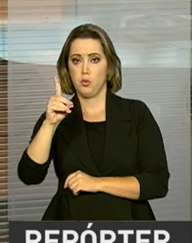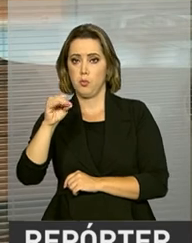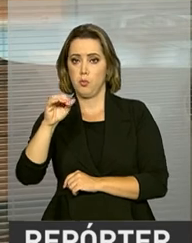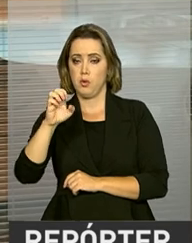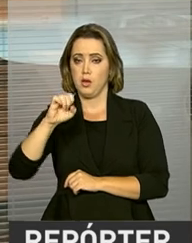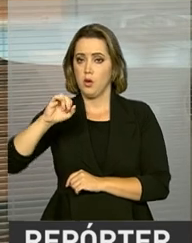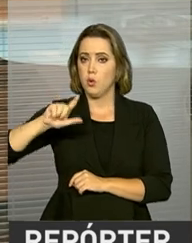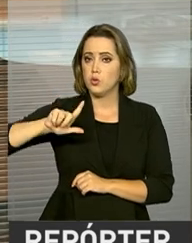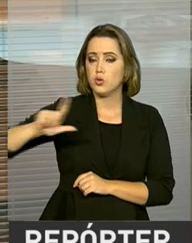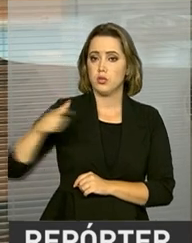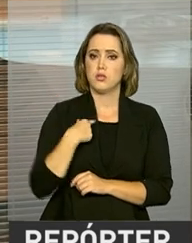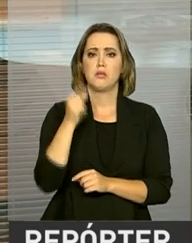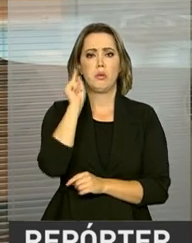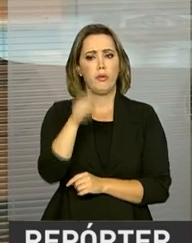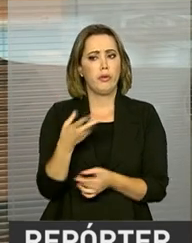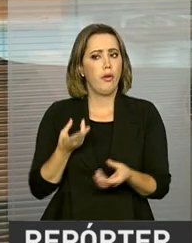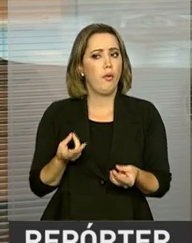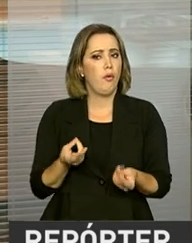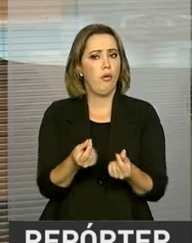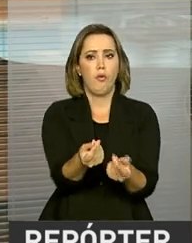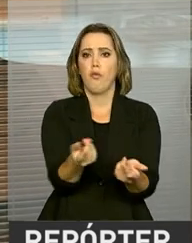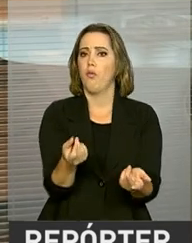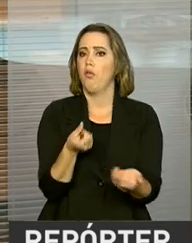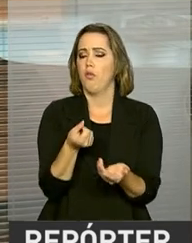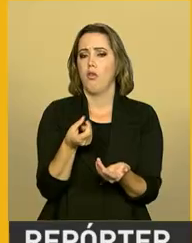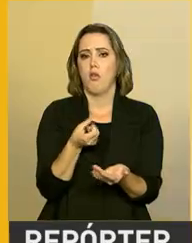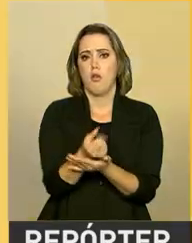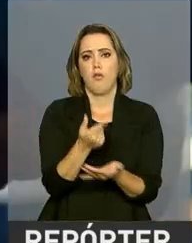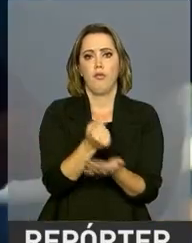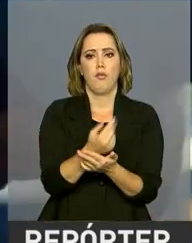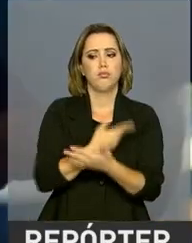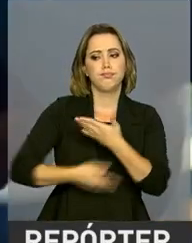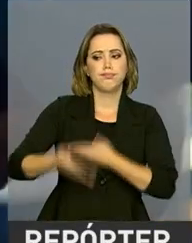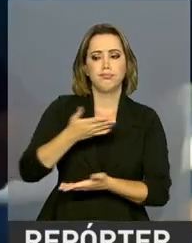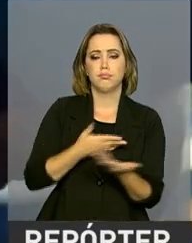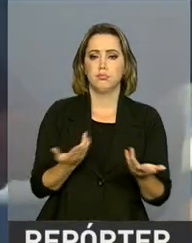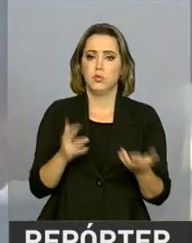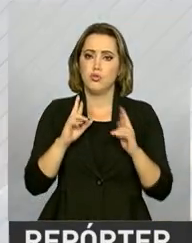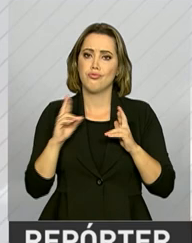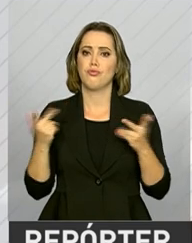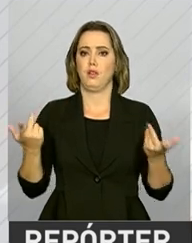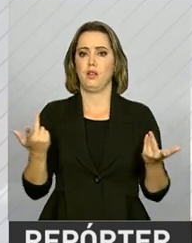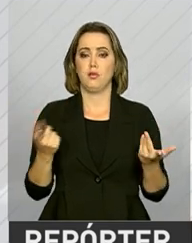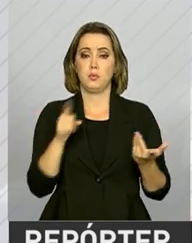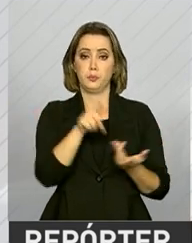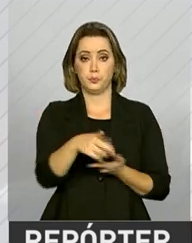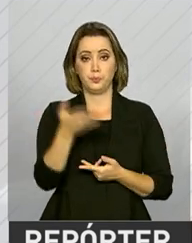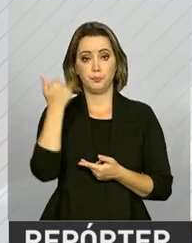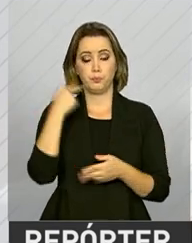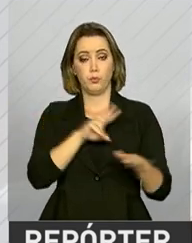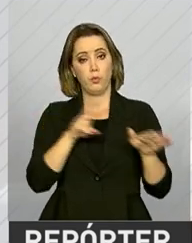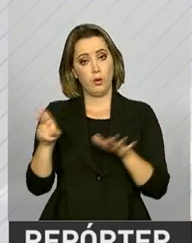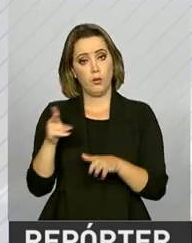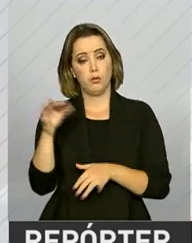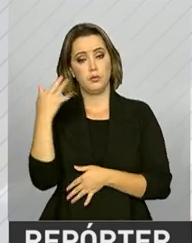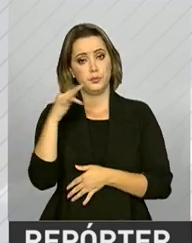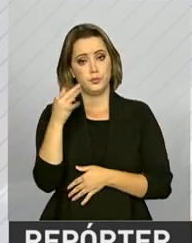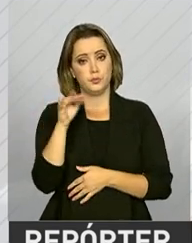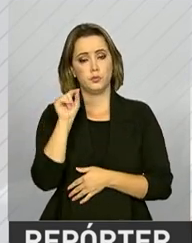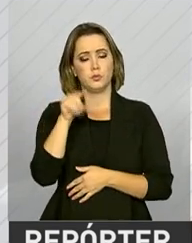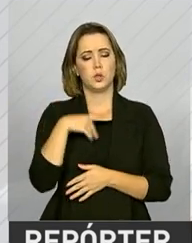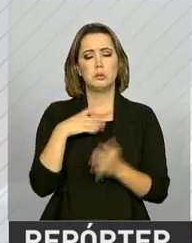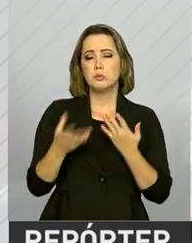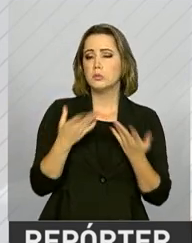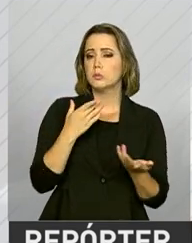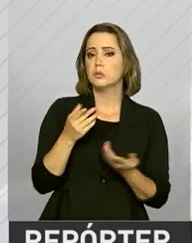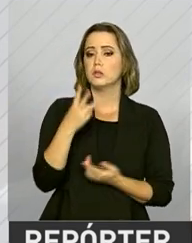mercado e varia conforme a sua lógica de preço de mercado na última semana de fevereiro o preço médio da gasolina para o consumidor foi